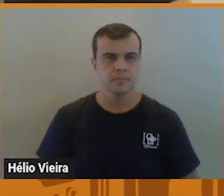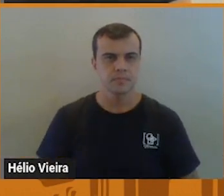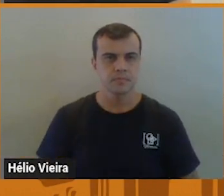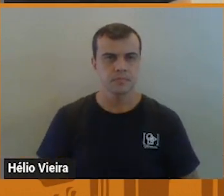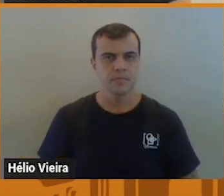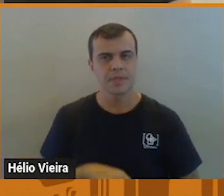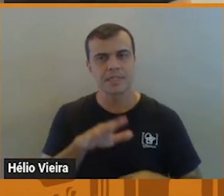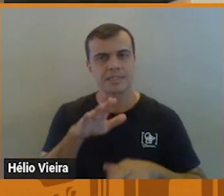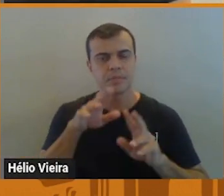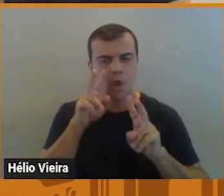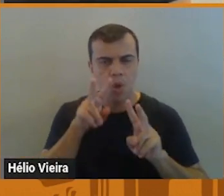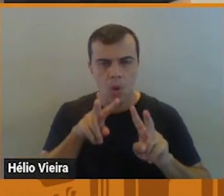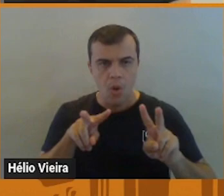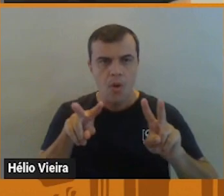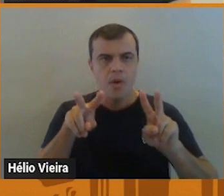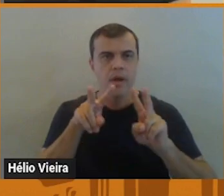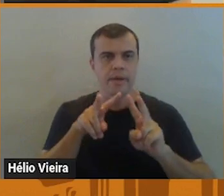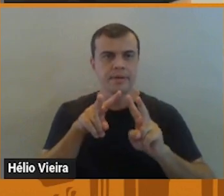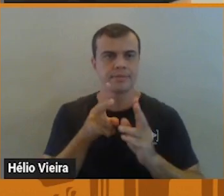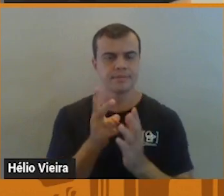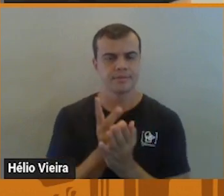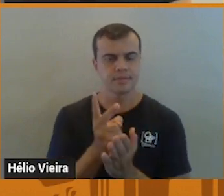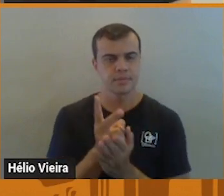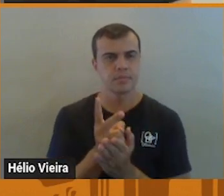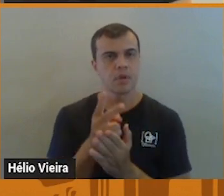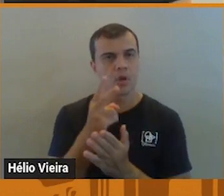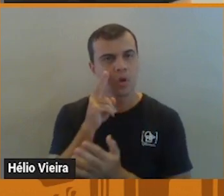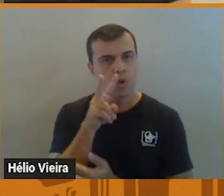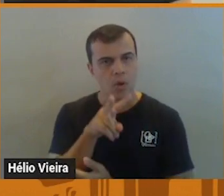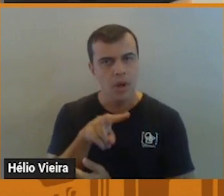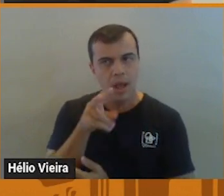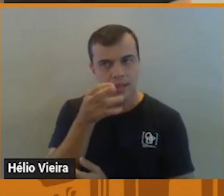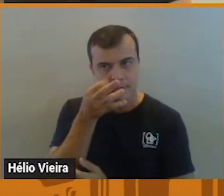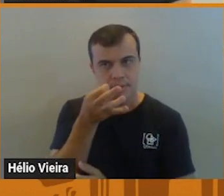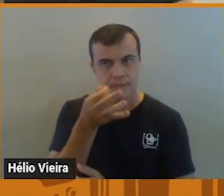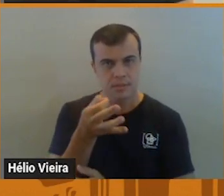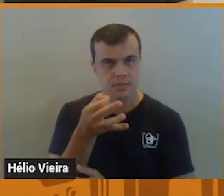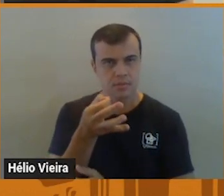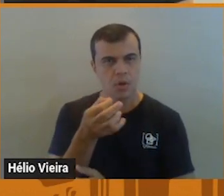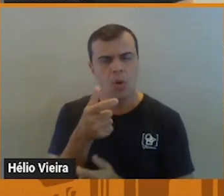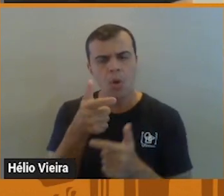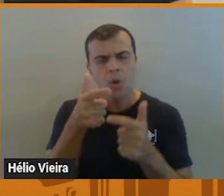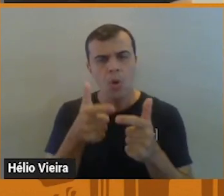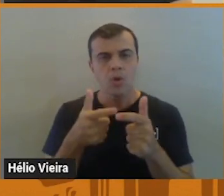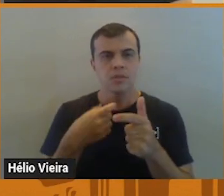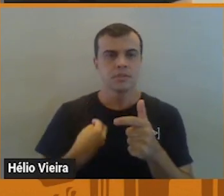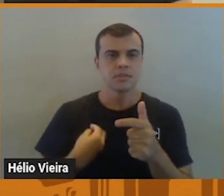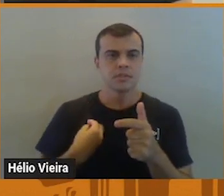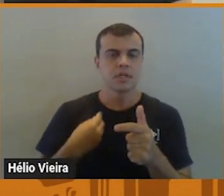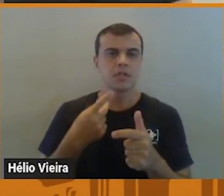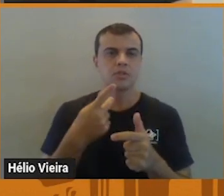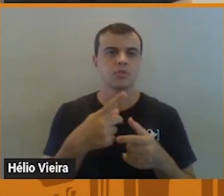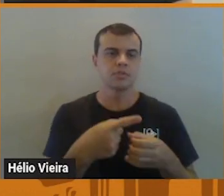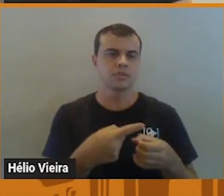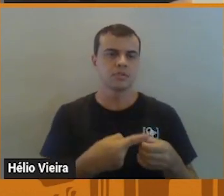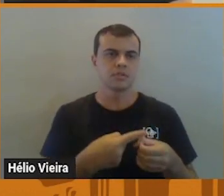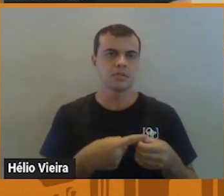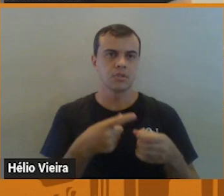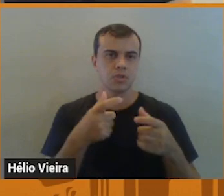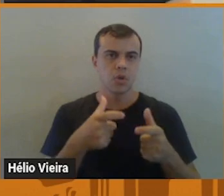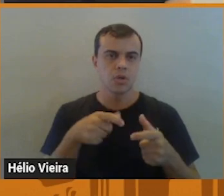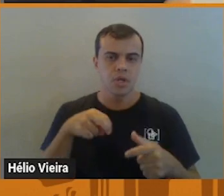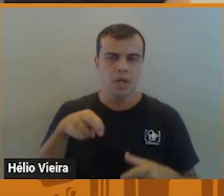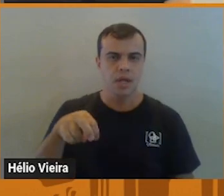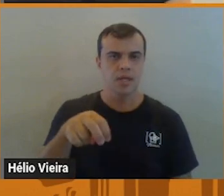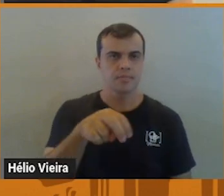esse olhar, permanecer com um olhar atento para onde se está, para a sua cidade, para onde você